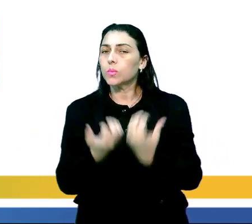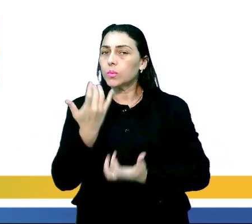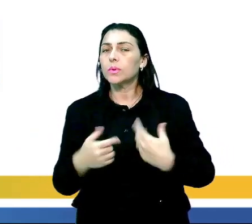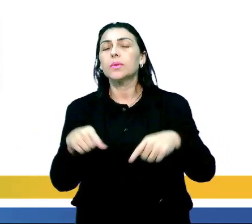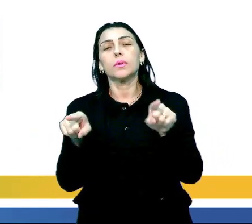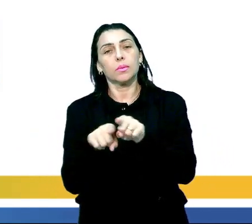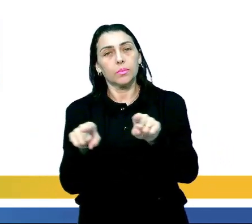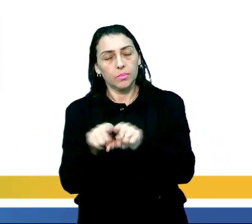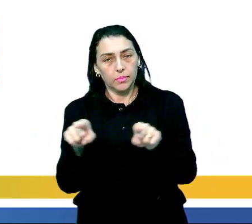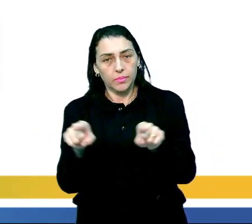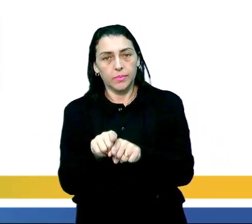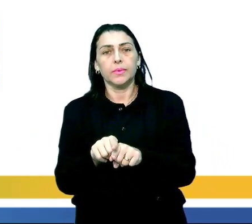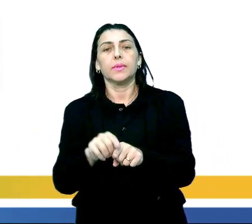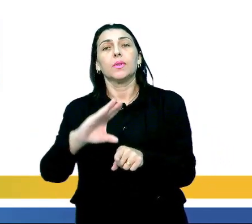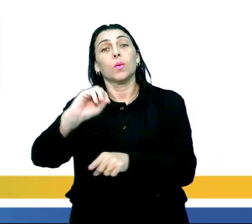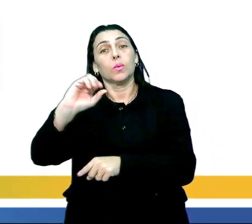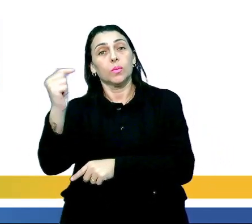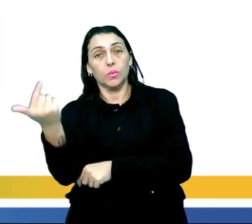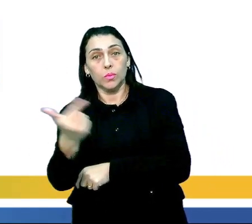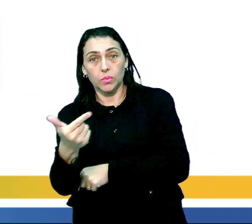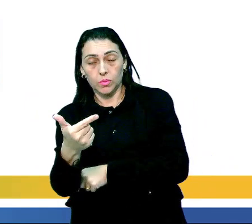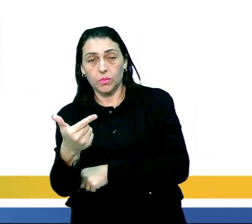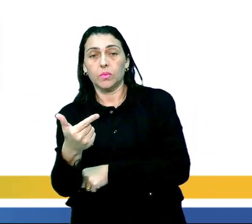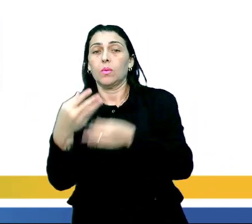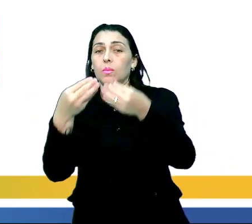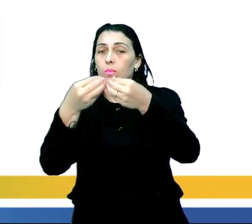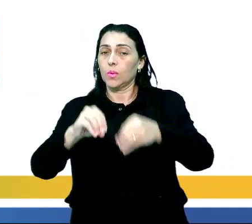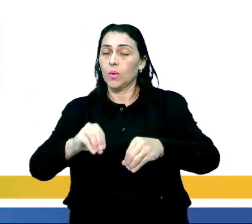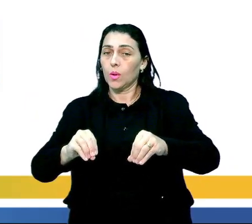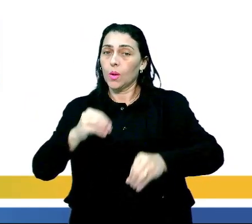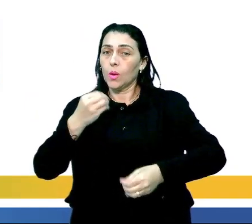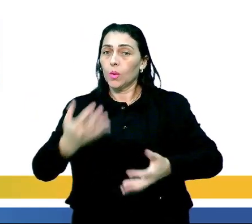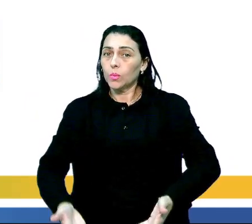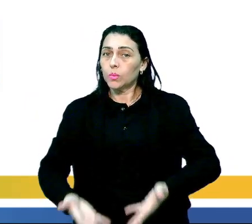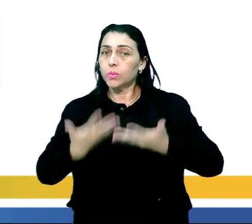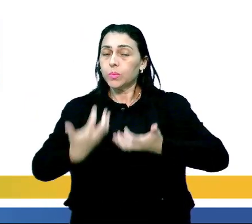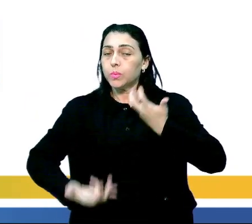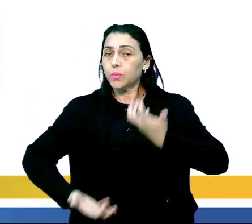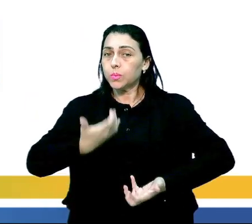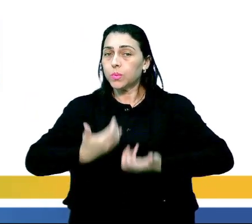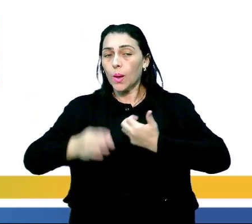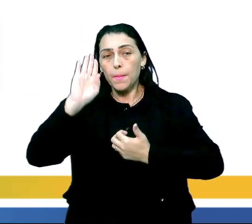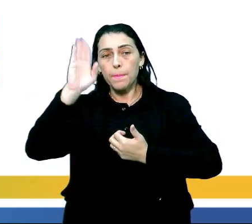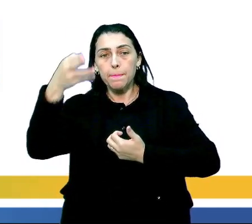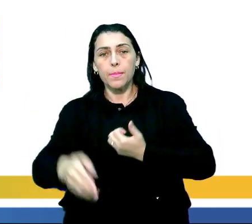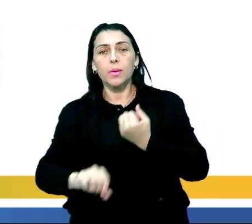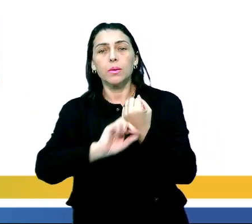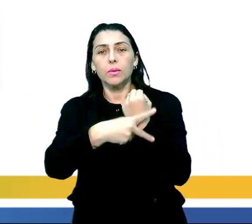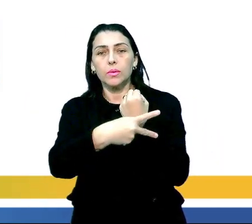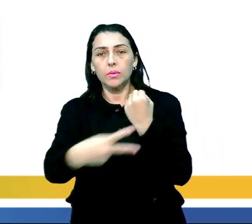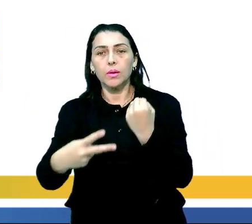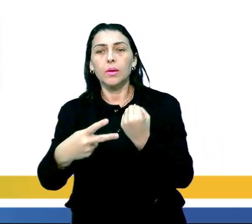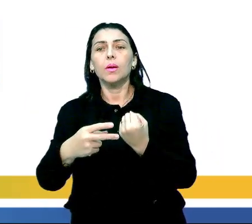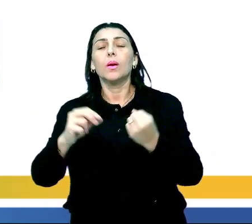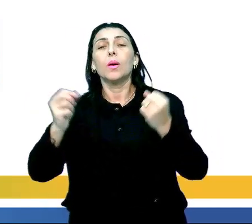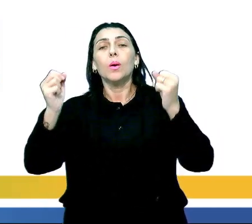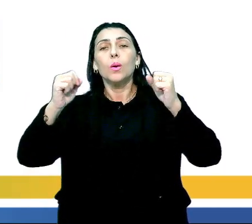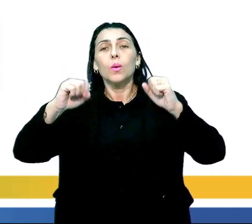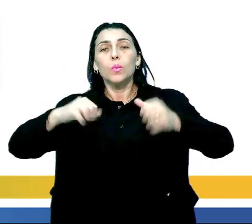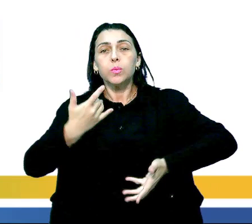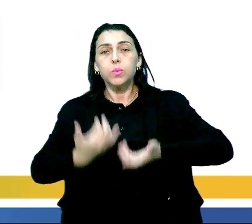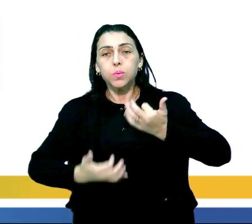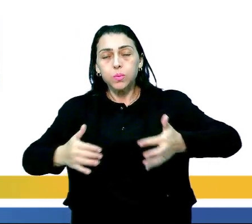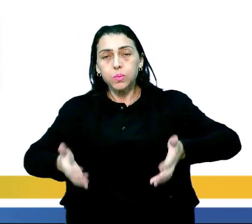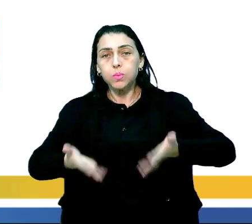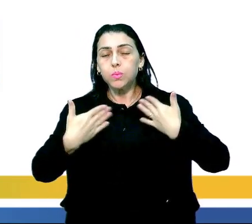são geradoras desses gases que vão causar o aquecimento global. Dentre as principais consequências do aquecimento global,